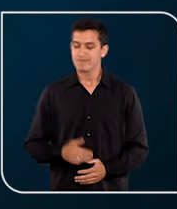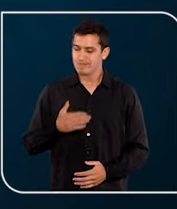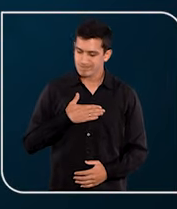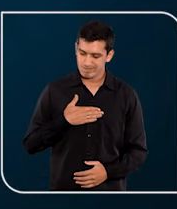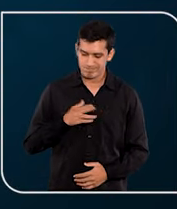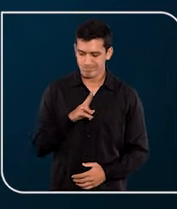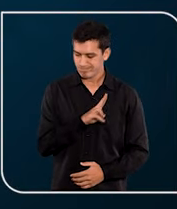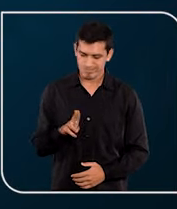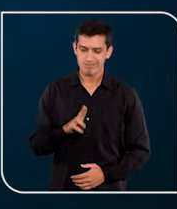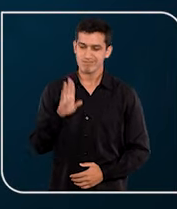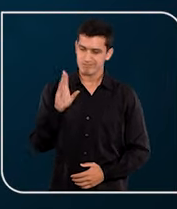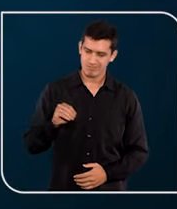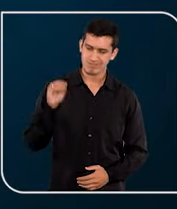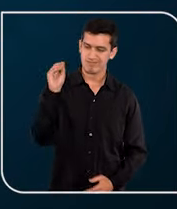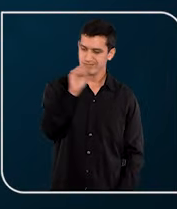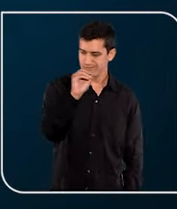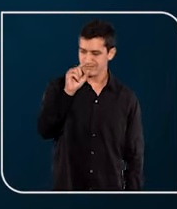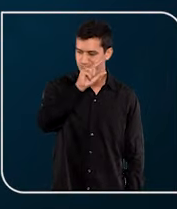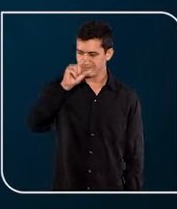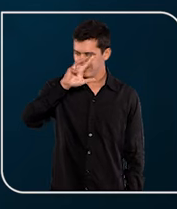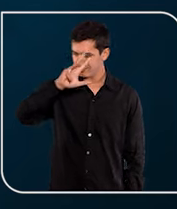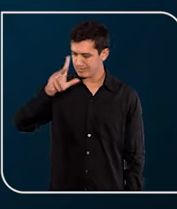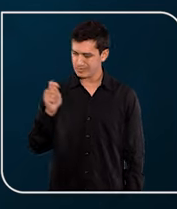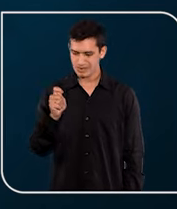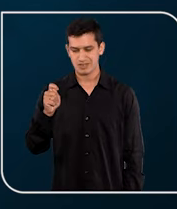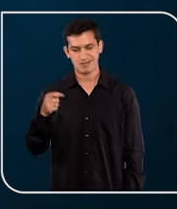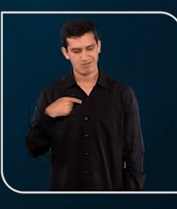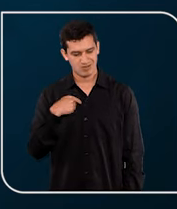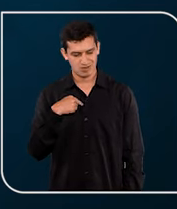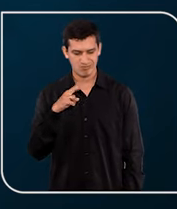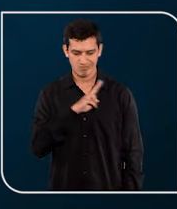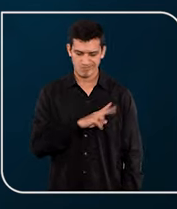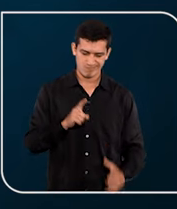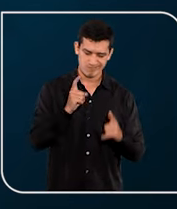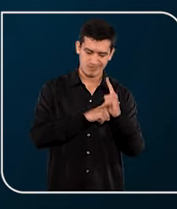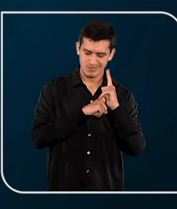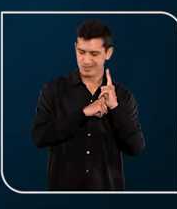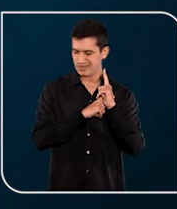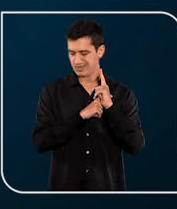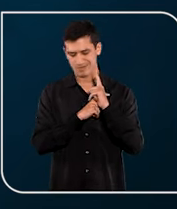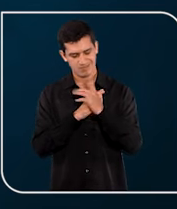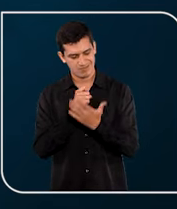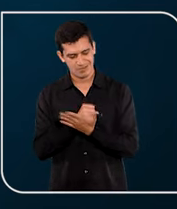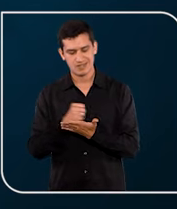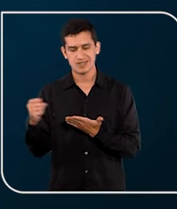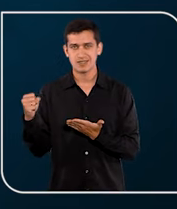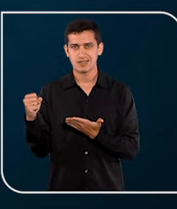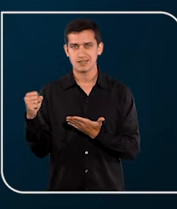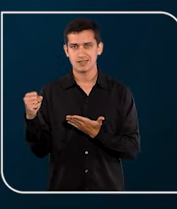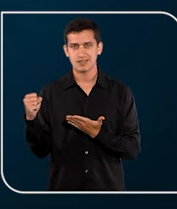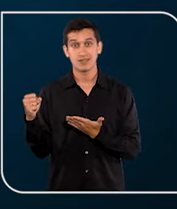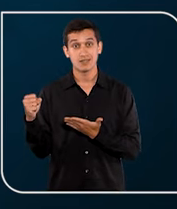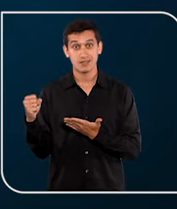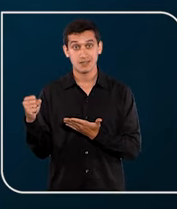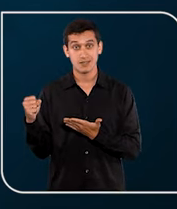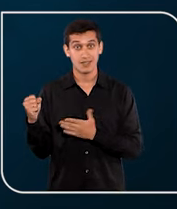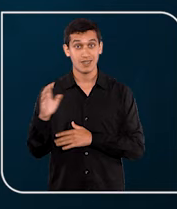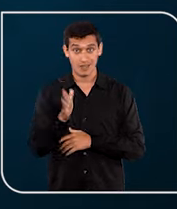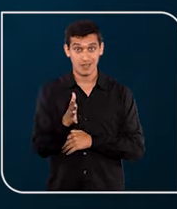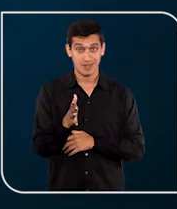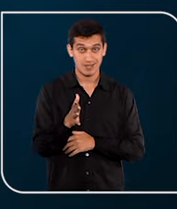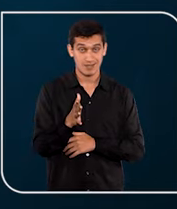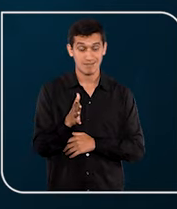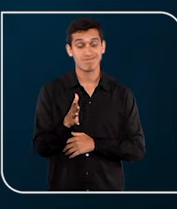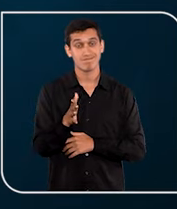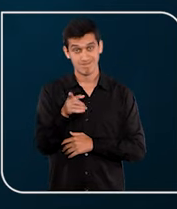Olha aqui, meu nome tá sujo, eu nem lembrava dessa dívida, nem fui avisada com antecedência. Agora o meu nome tá lá no Serasa. Ai, ai, ai,